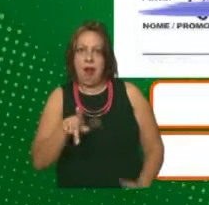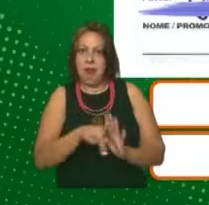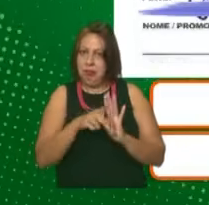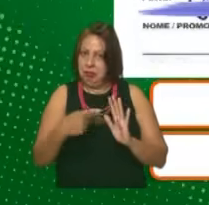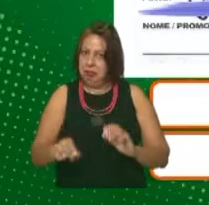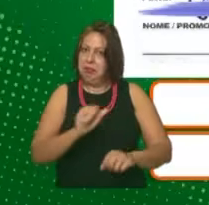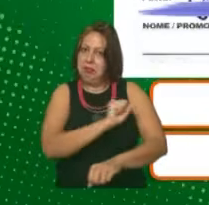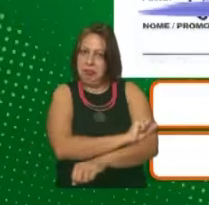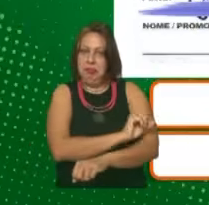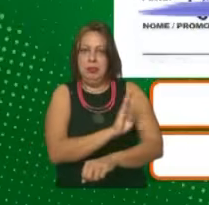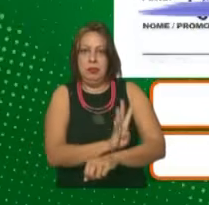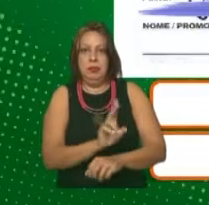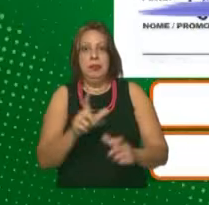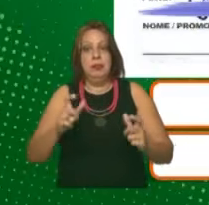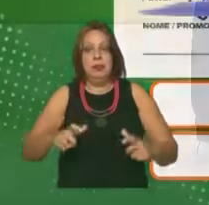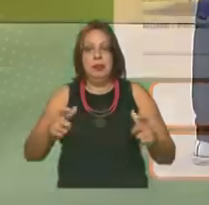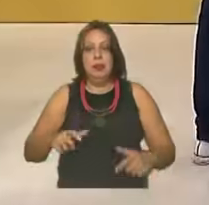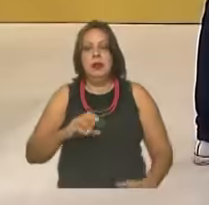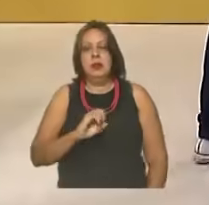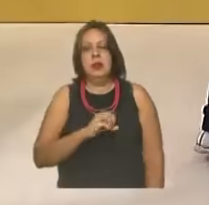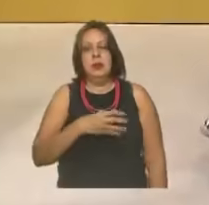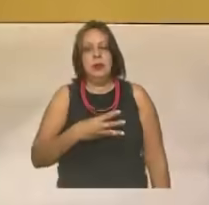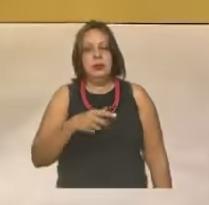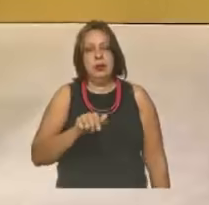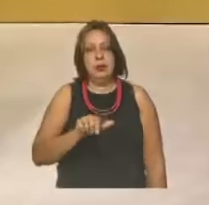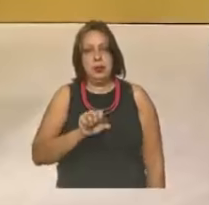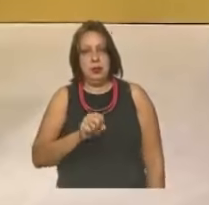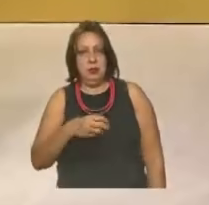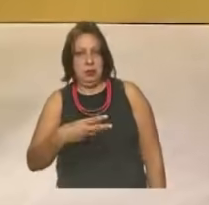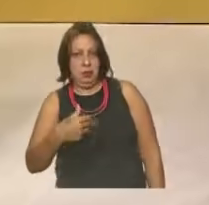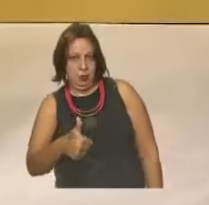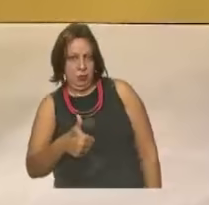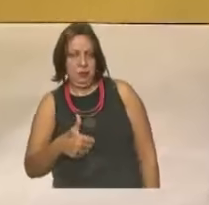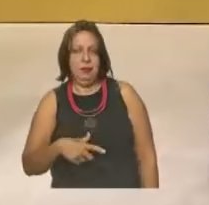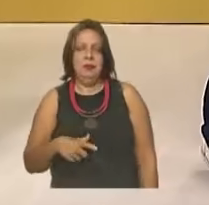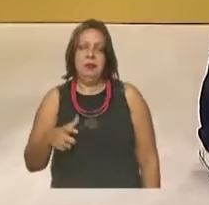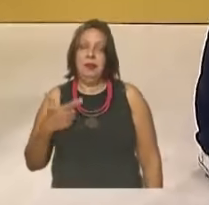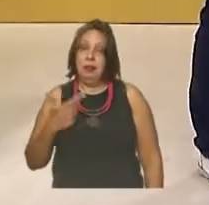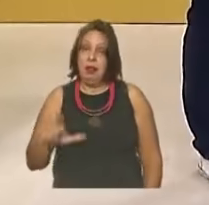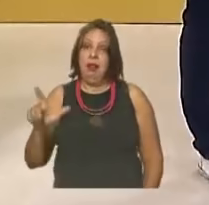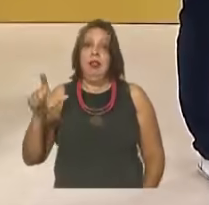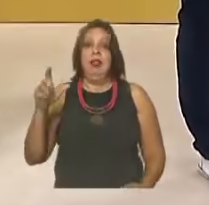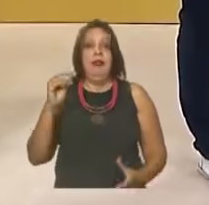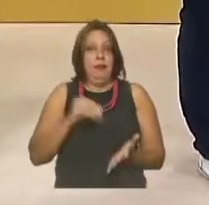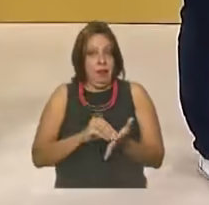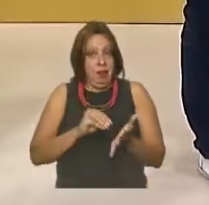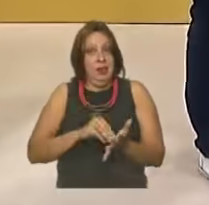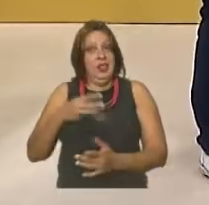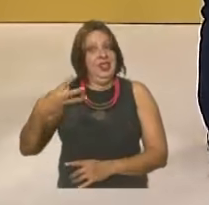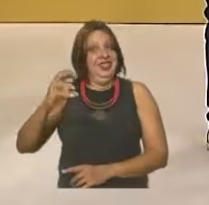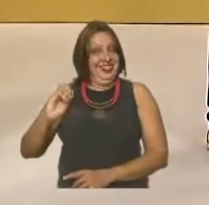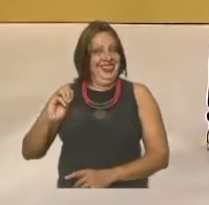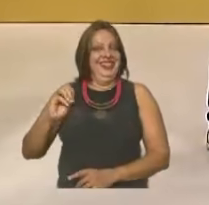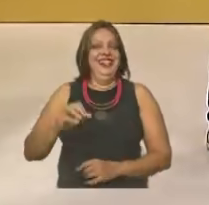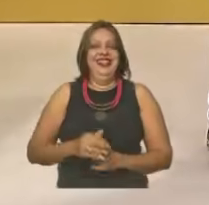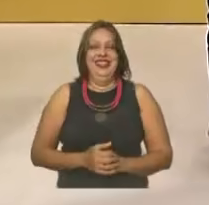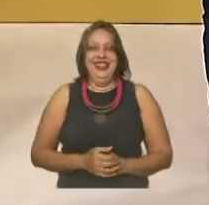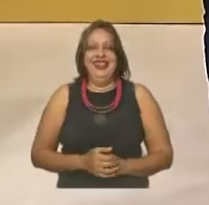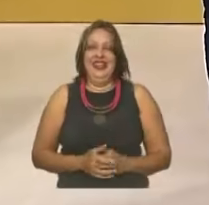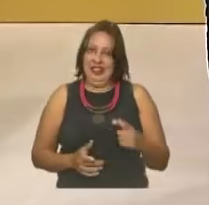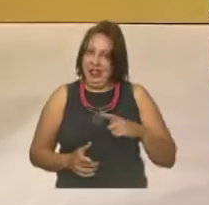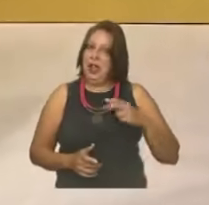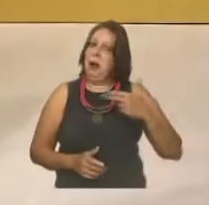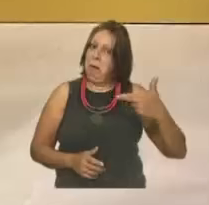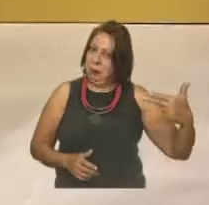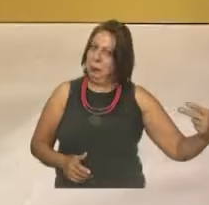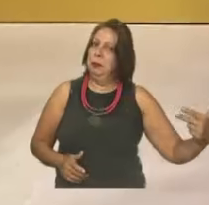R$500. 047831 é o número do título. Tem mais, gente. Ainda tem 30 giras daqui pra frente. Tem muita coisa hoje ainda,